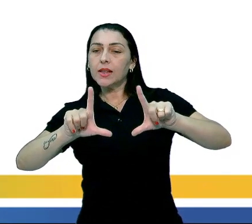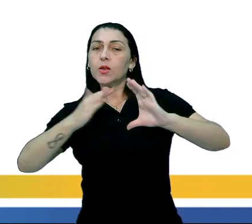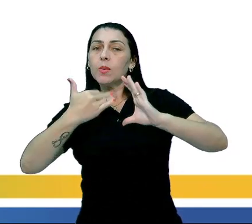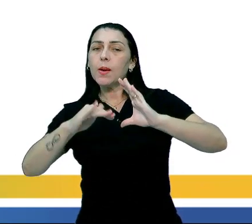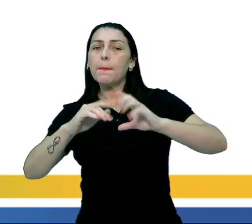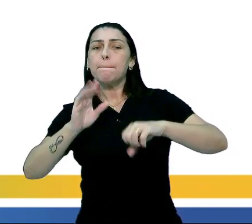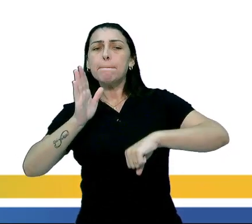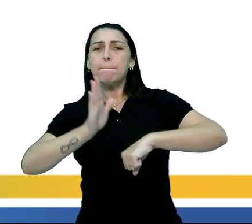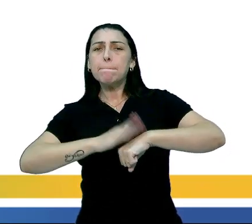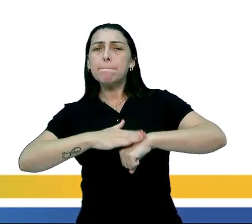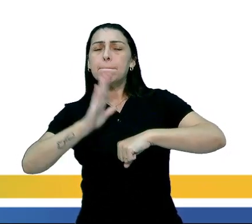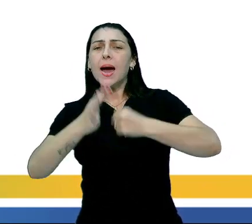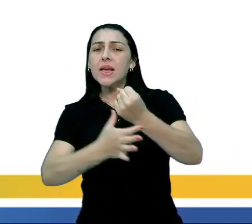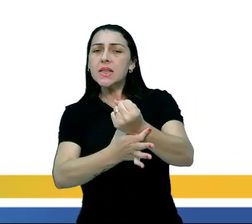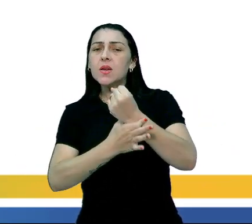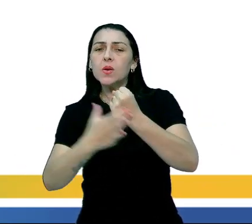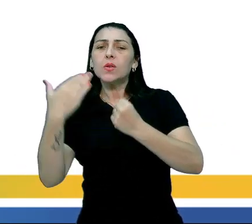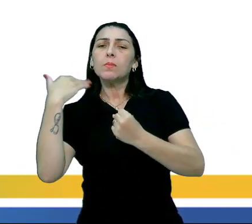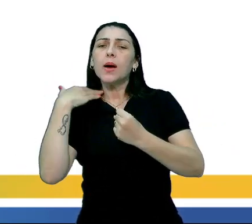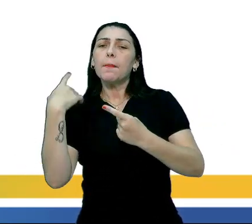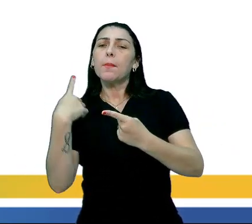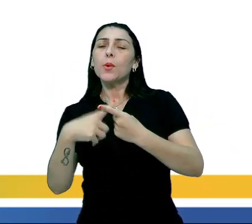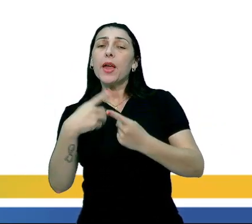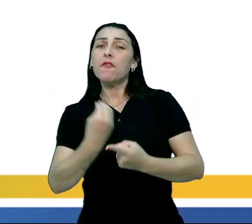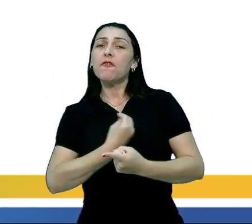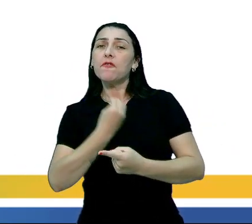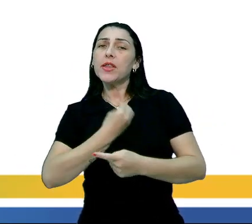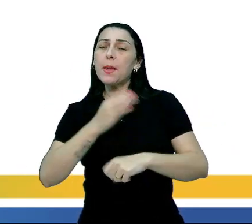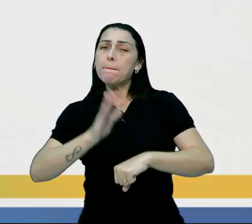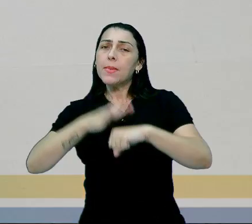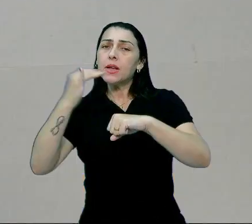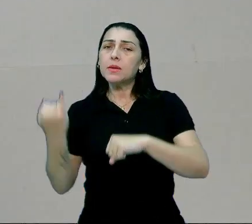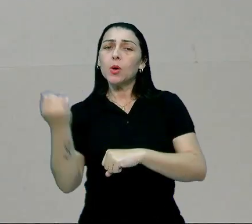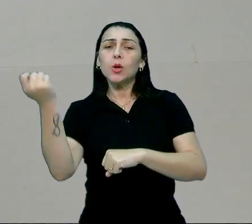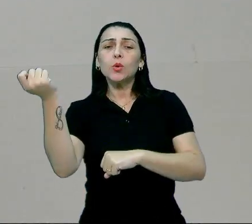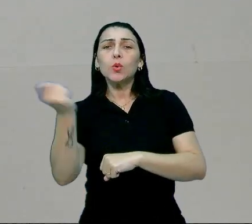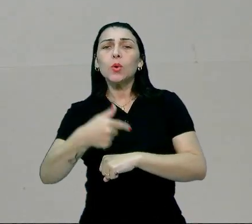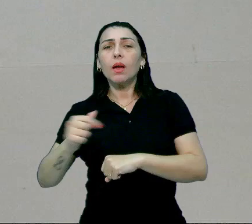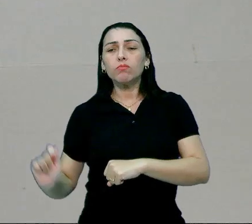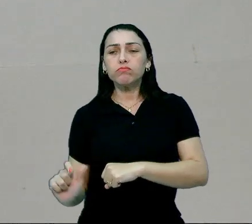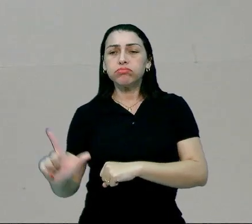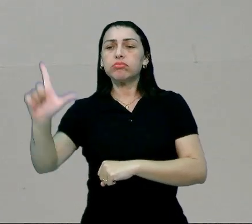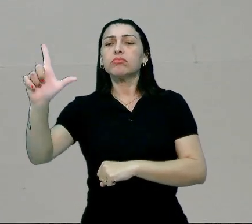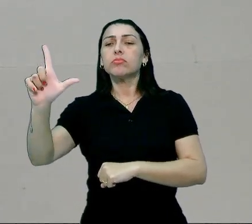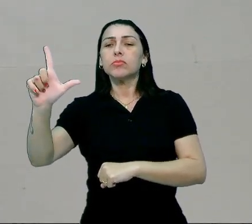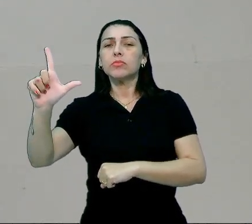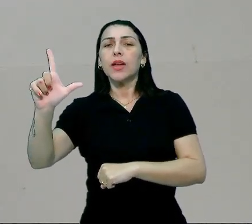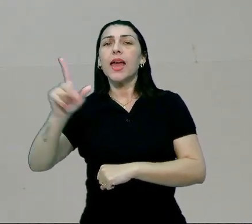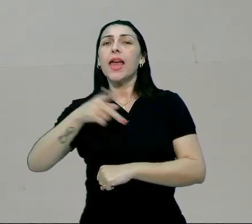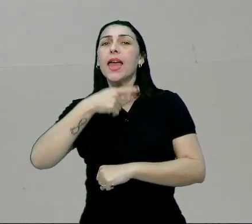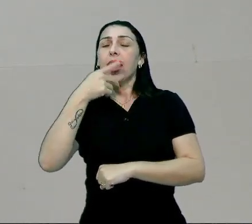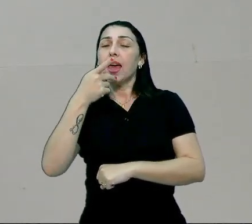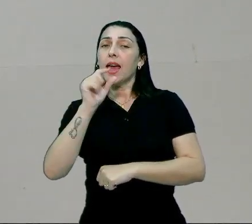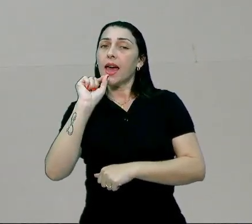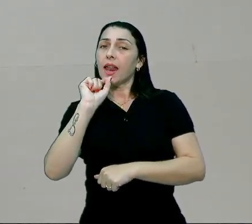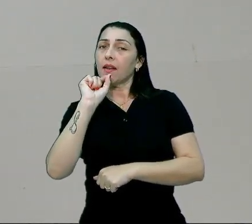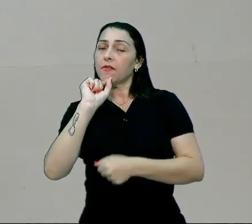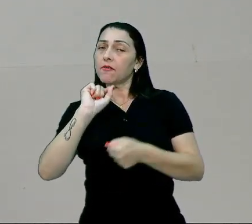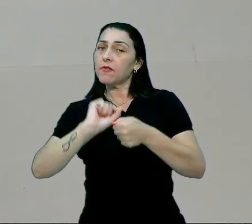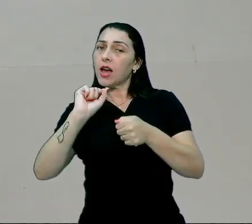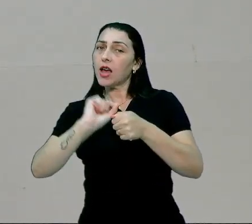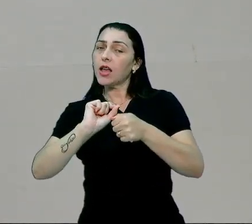mensagem. Por mais segurança nos bancos, a vida vale mais do que o lucro. Ele faz uma crítica severa dizendo